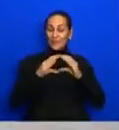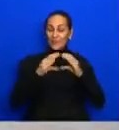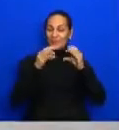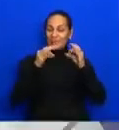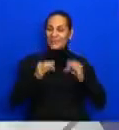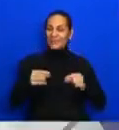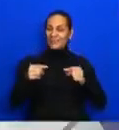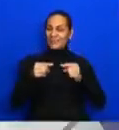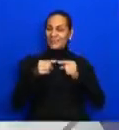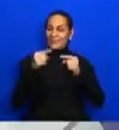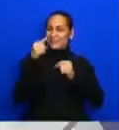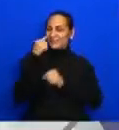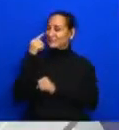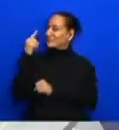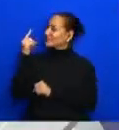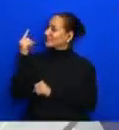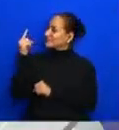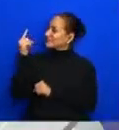bolas posicionadas.